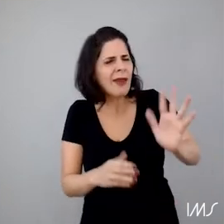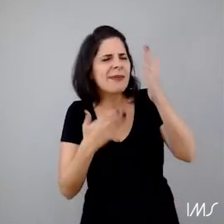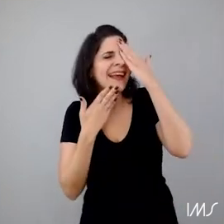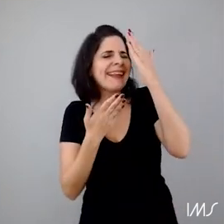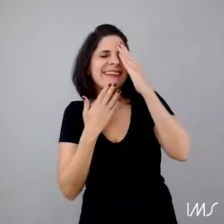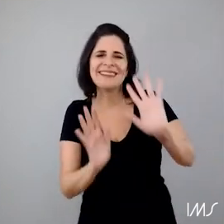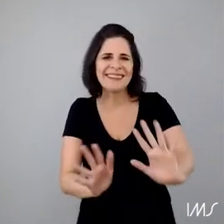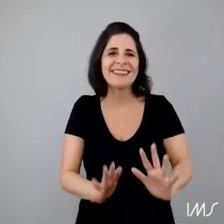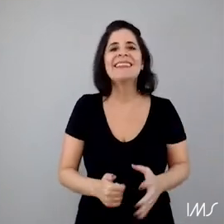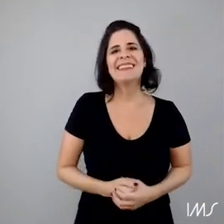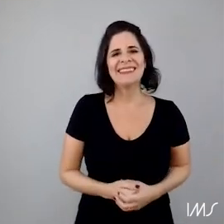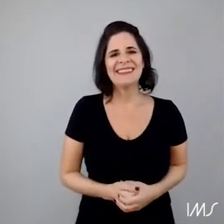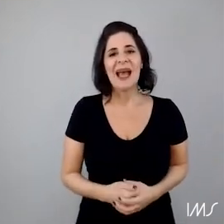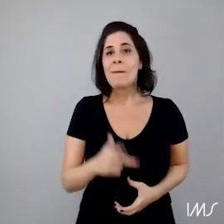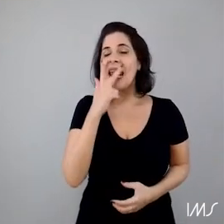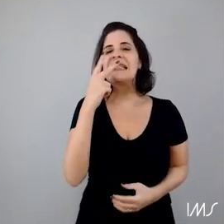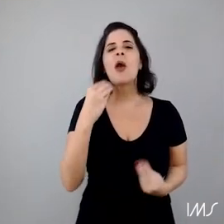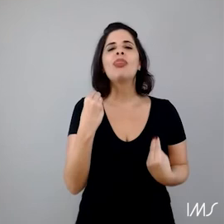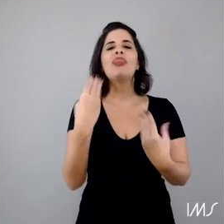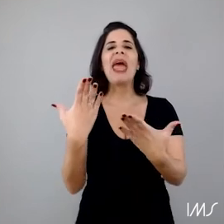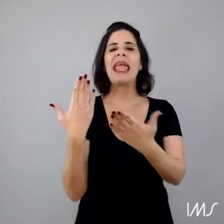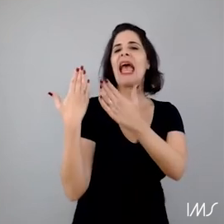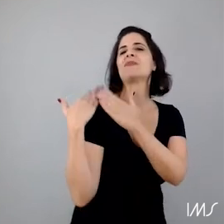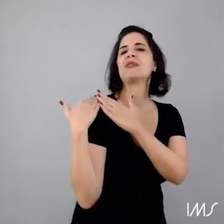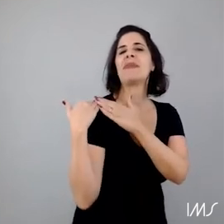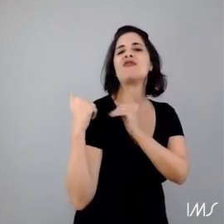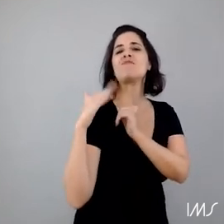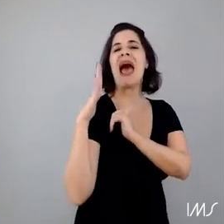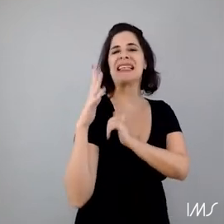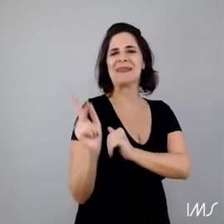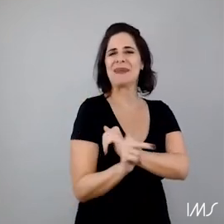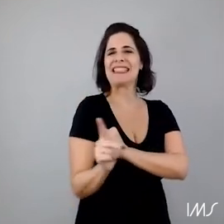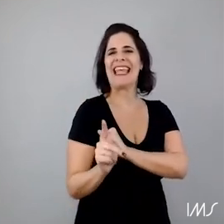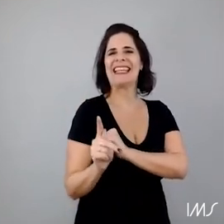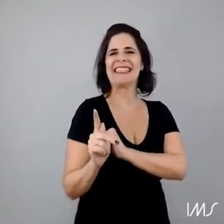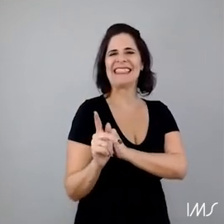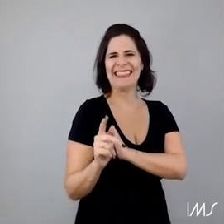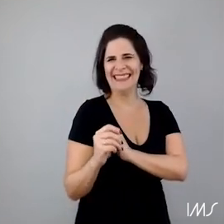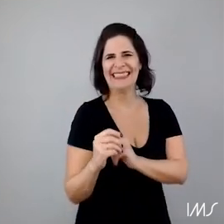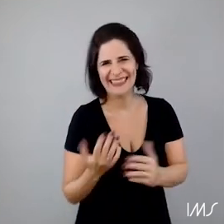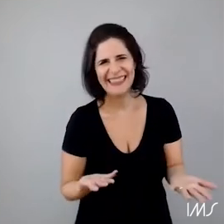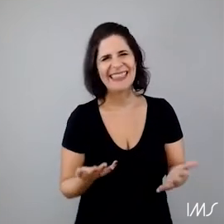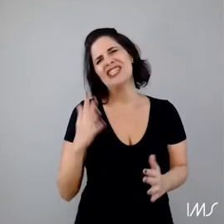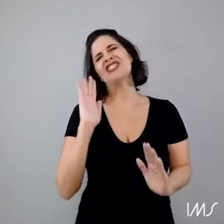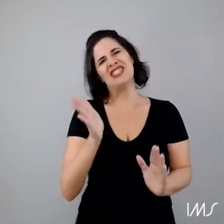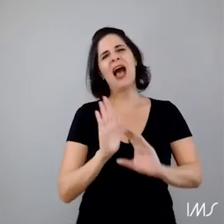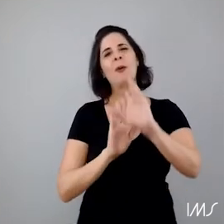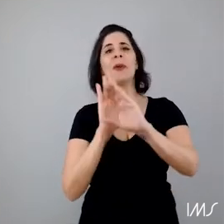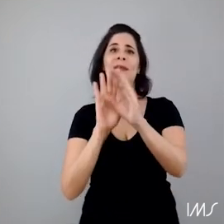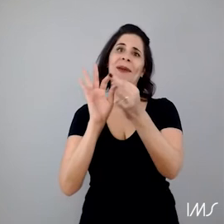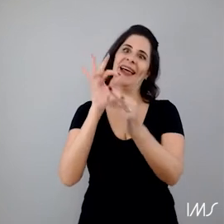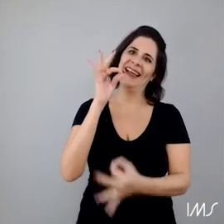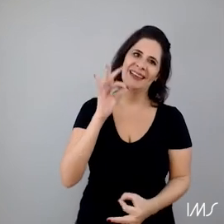carreira, mas eu estava falando mesmo da coleção Pirelli de 52, né? Mas não era... Aquilo lá